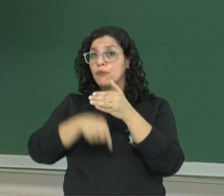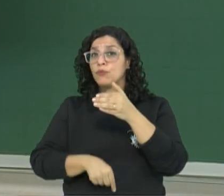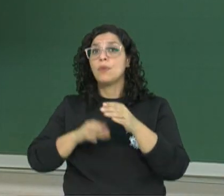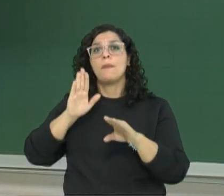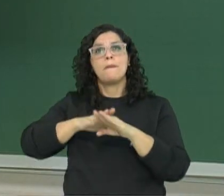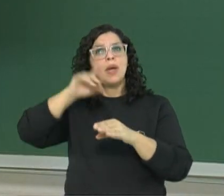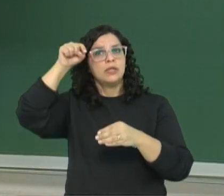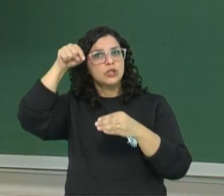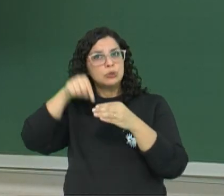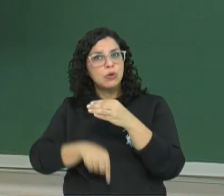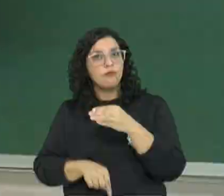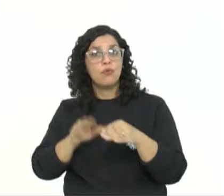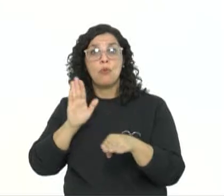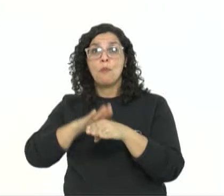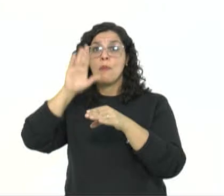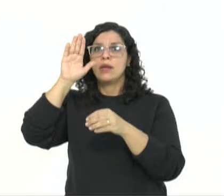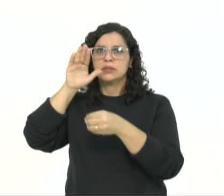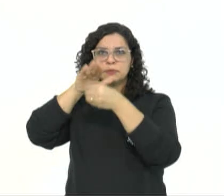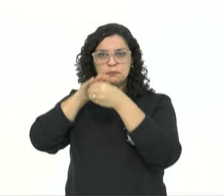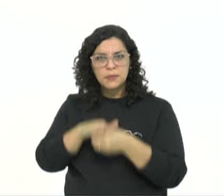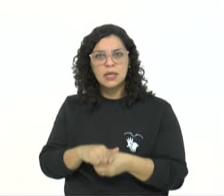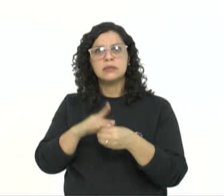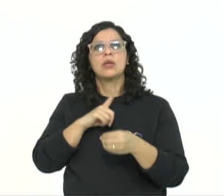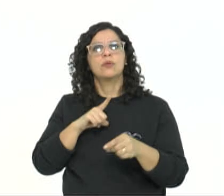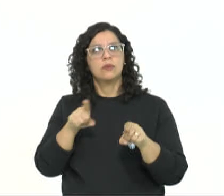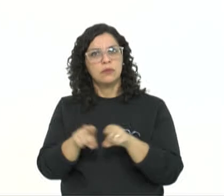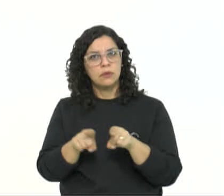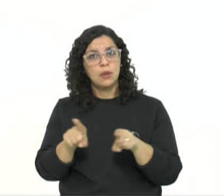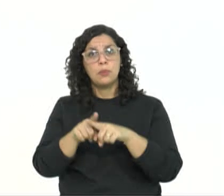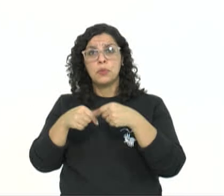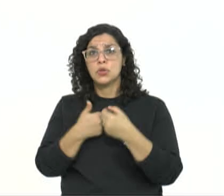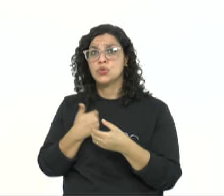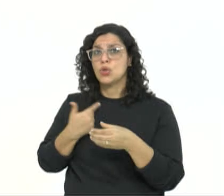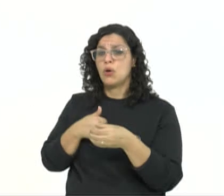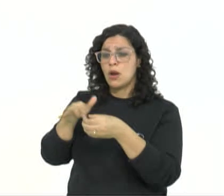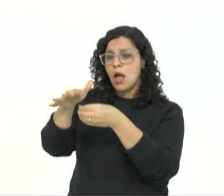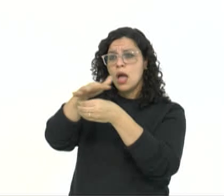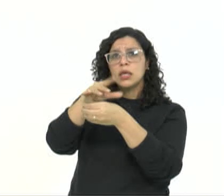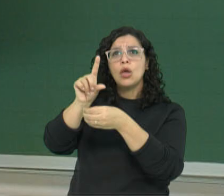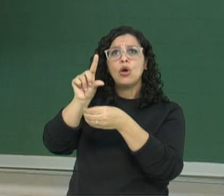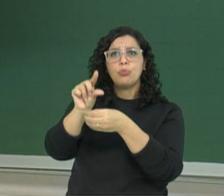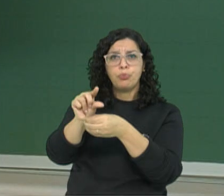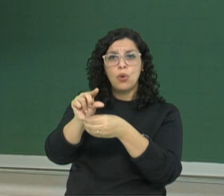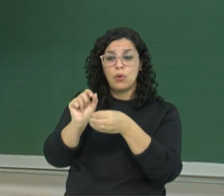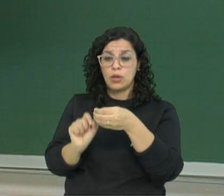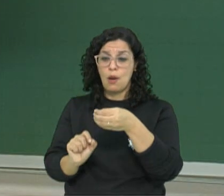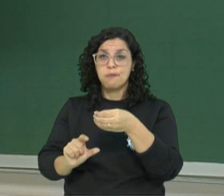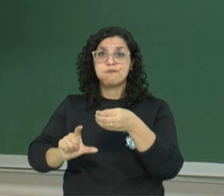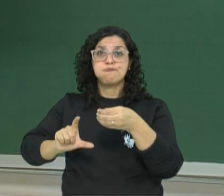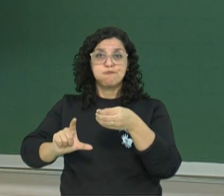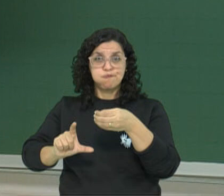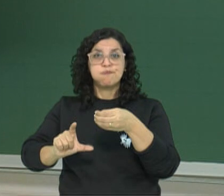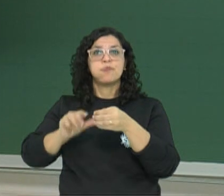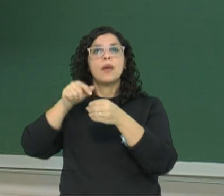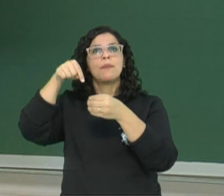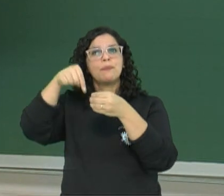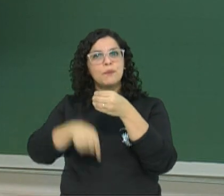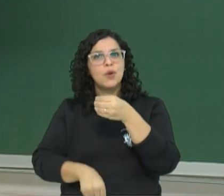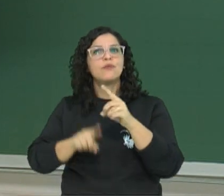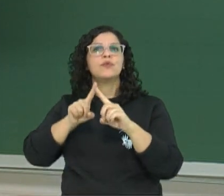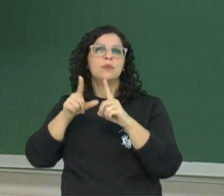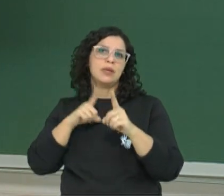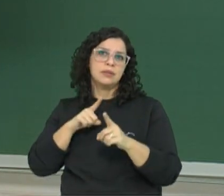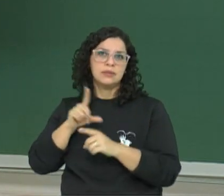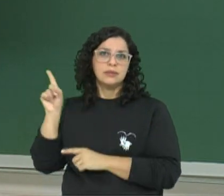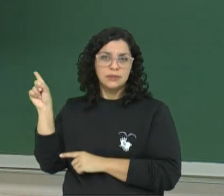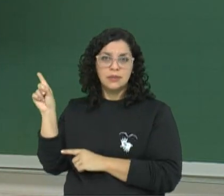a profundidade, maior a pressão exercida, significa que a pressão na parte superior ela é menor, porque tem menos profundidade, e